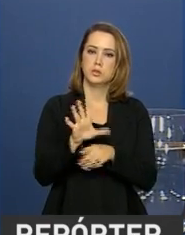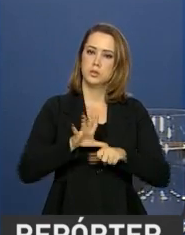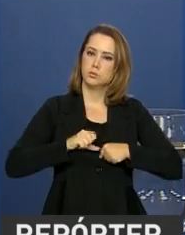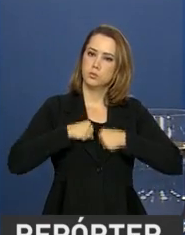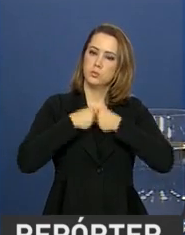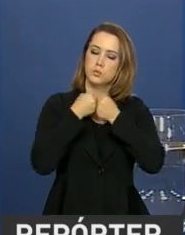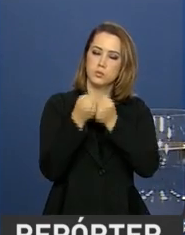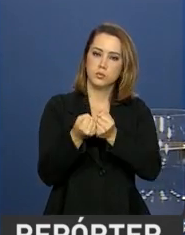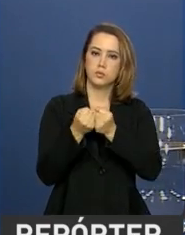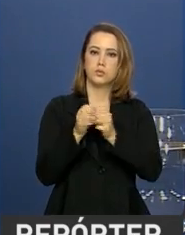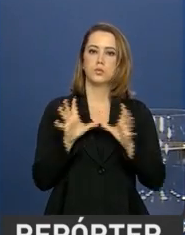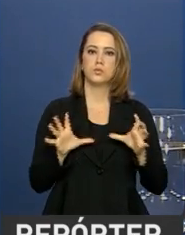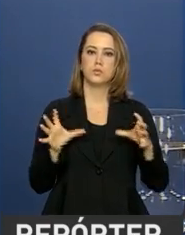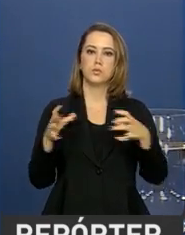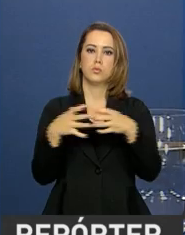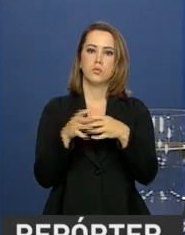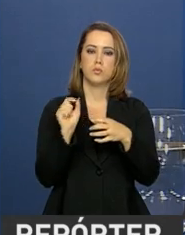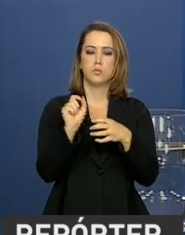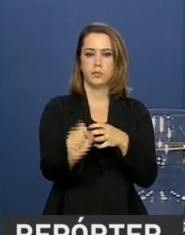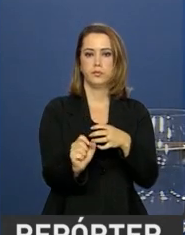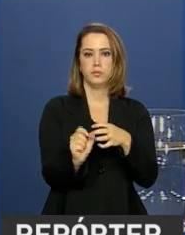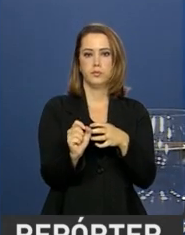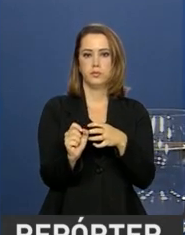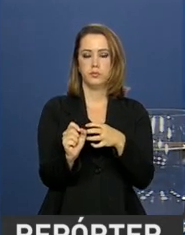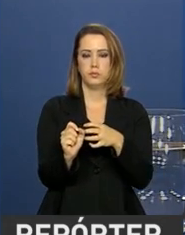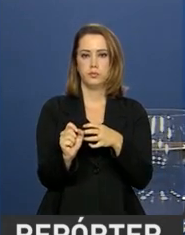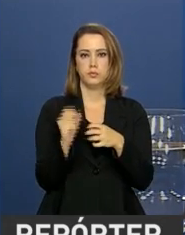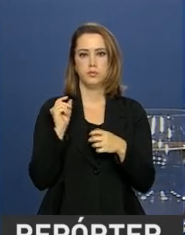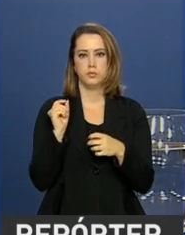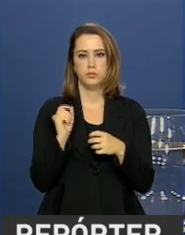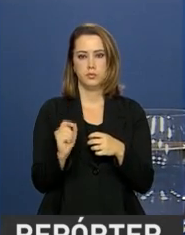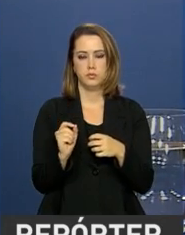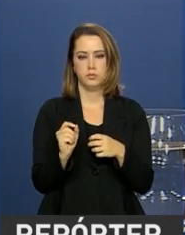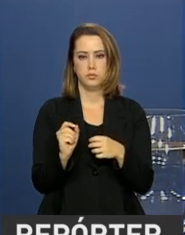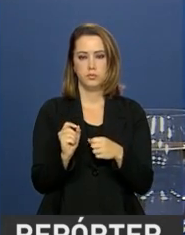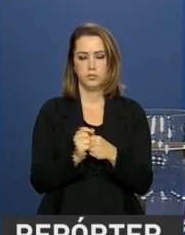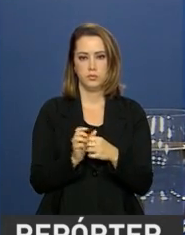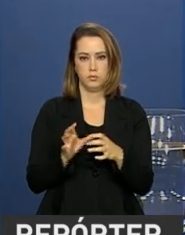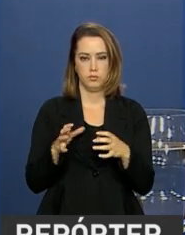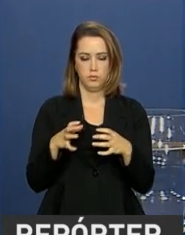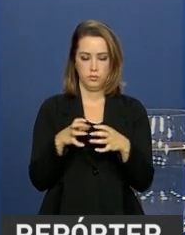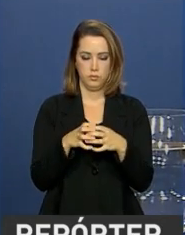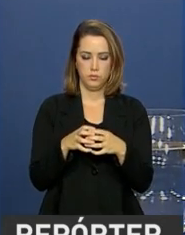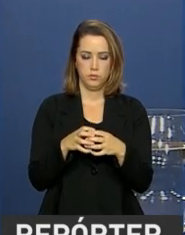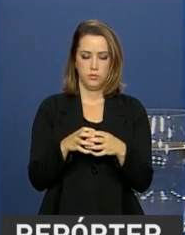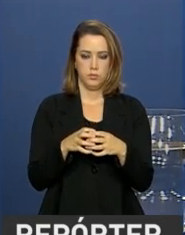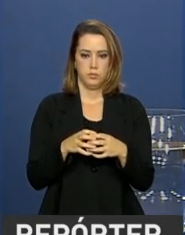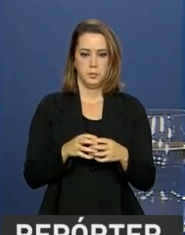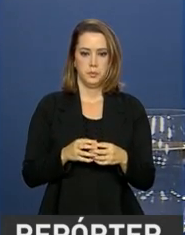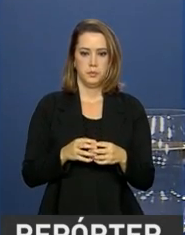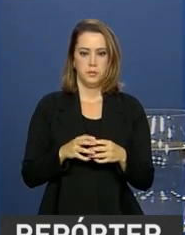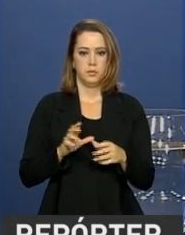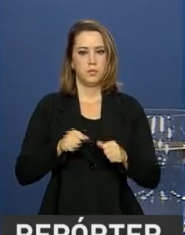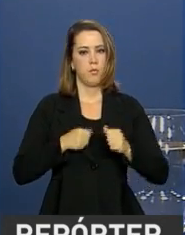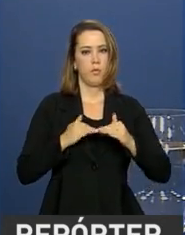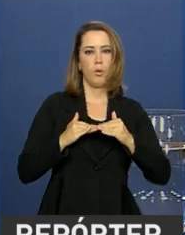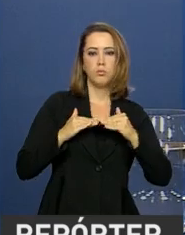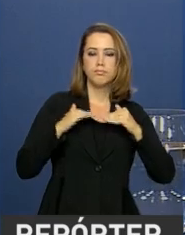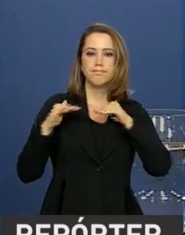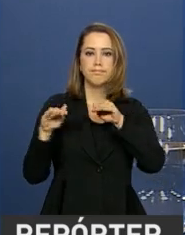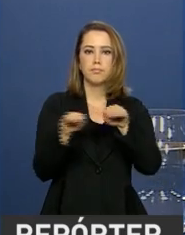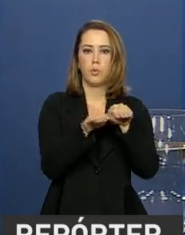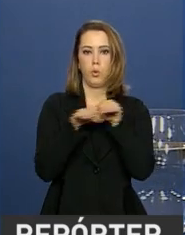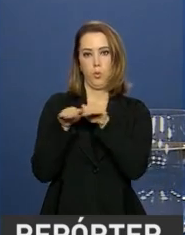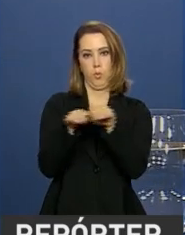esforço coletivo para a eh eh digamos assim para o equilíbrio